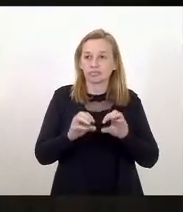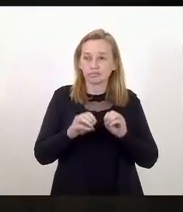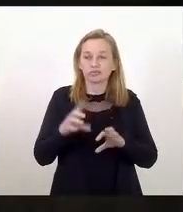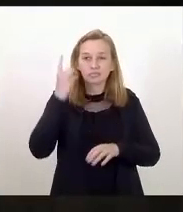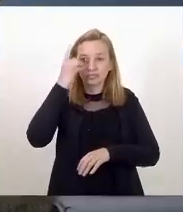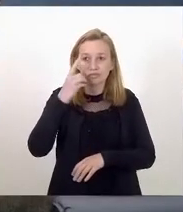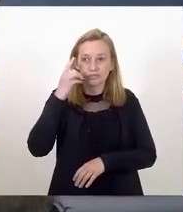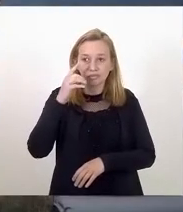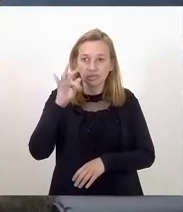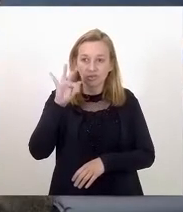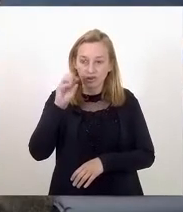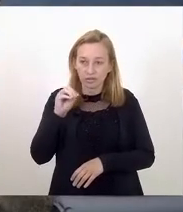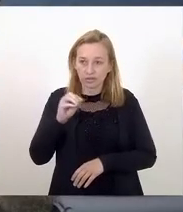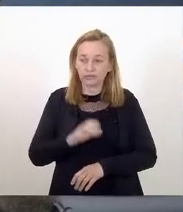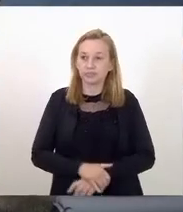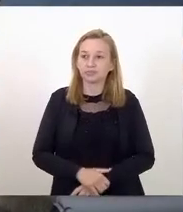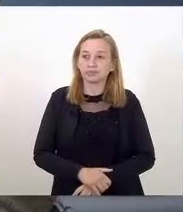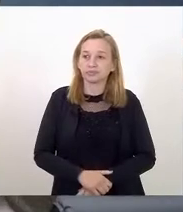Serafim.